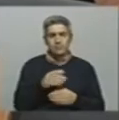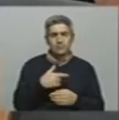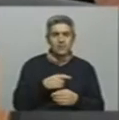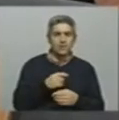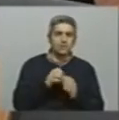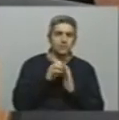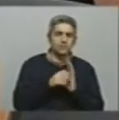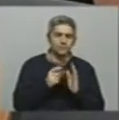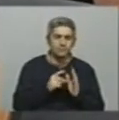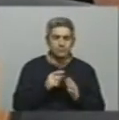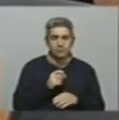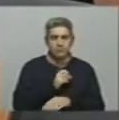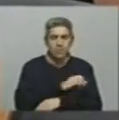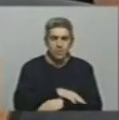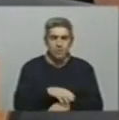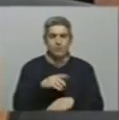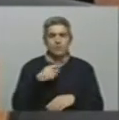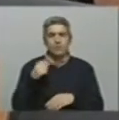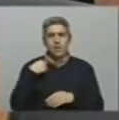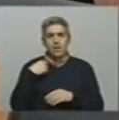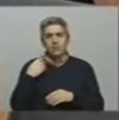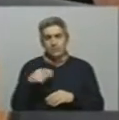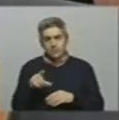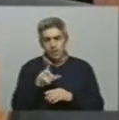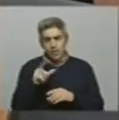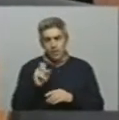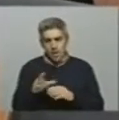carenciadas. Muito bem. Portanto, já têm um lar, vão agora criar